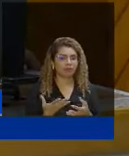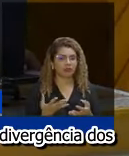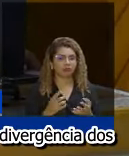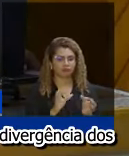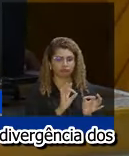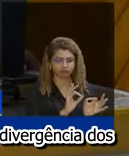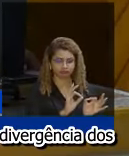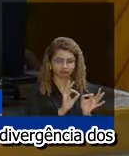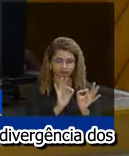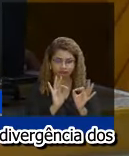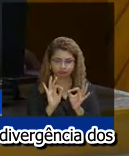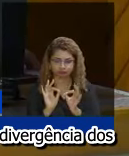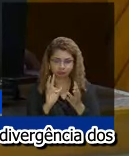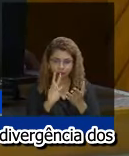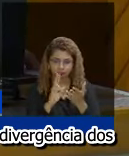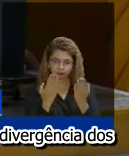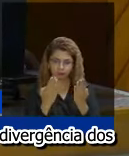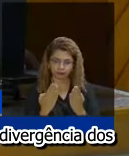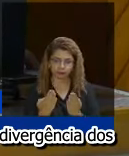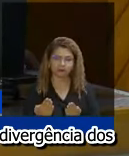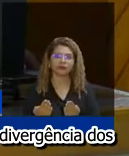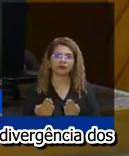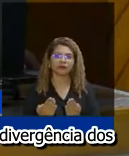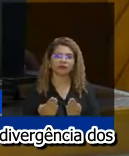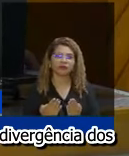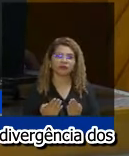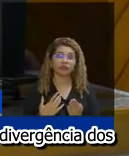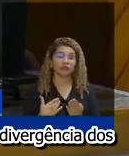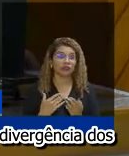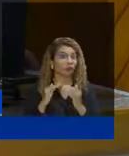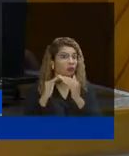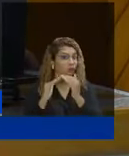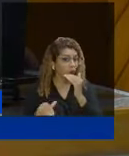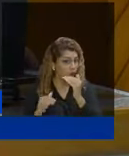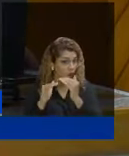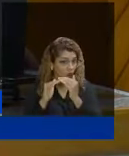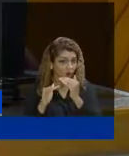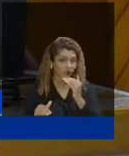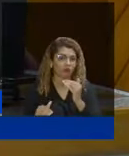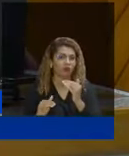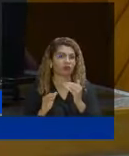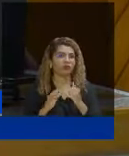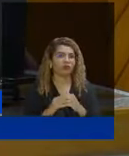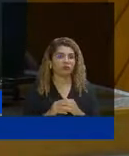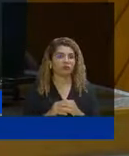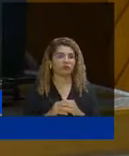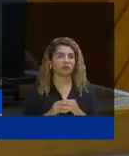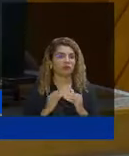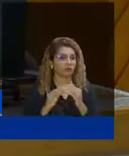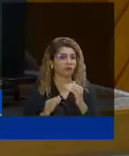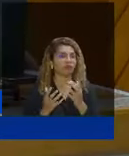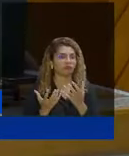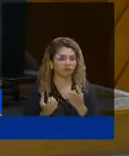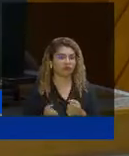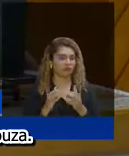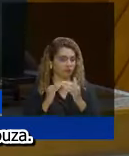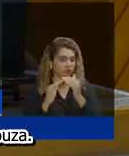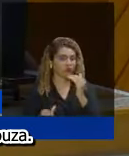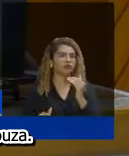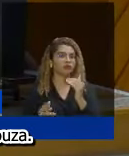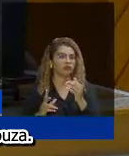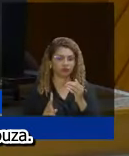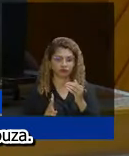atualize aqui só para que Vossa Excelência está inaugurando a divergência dos embargos, né? Exatamente. Ok. Vamos, então,